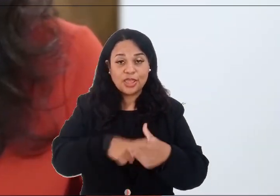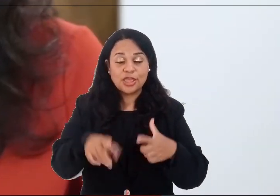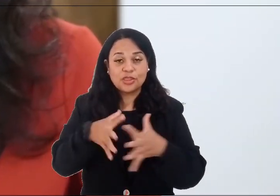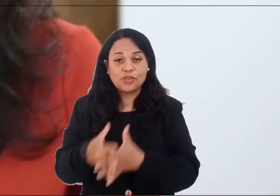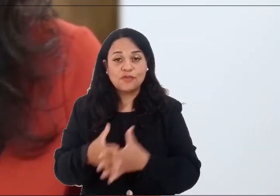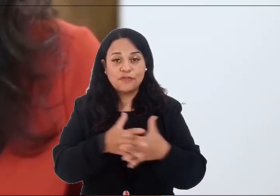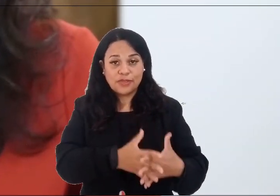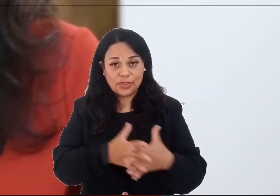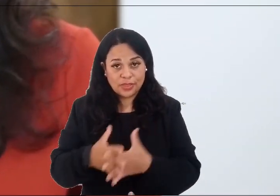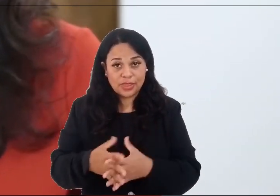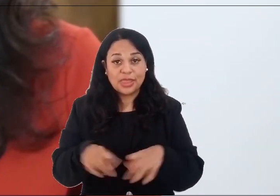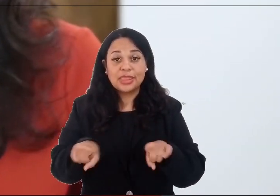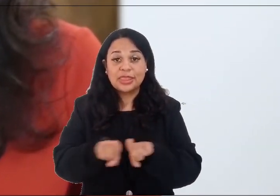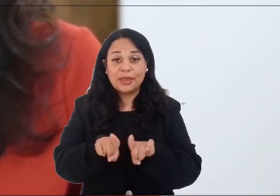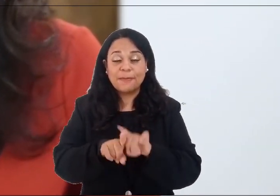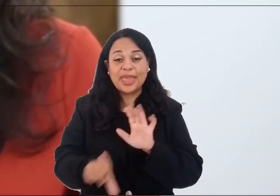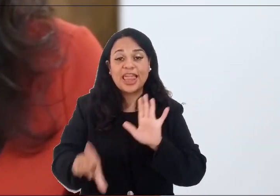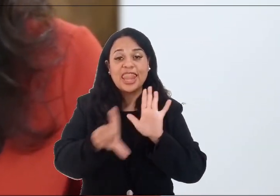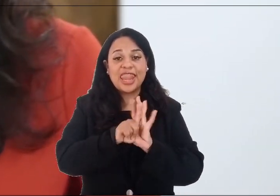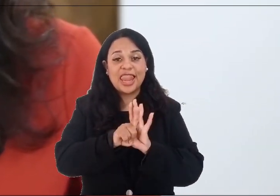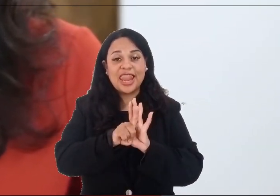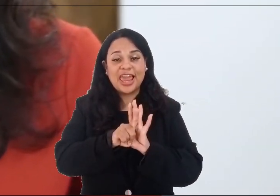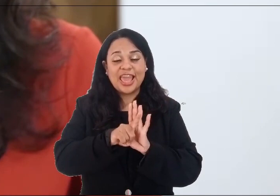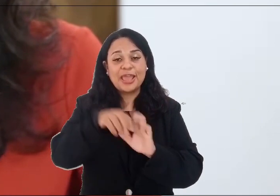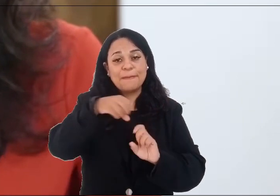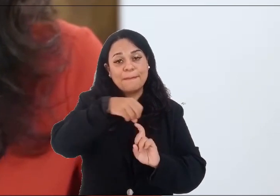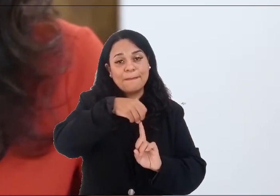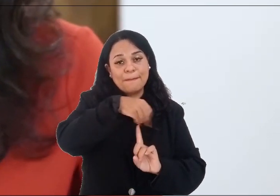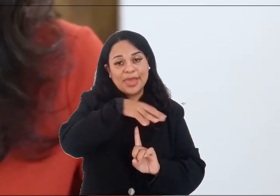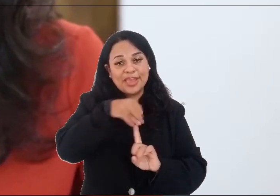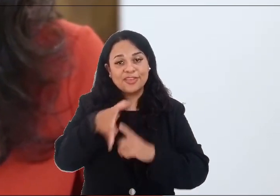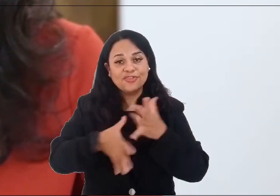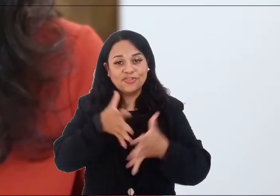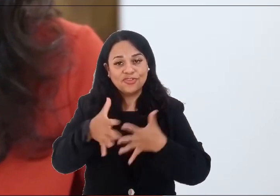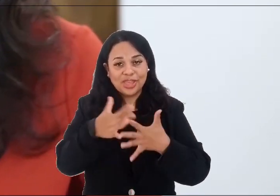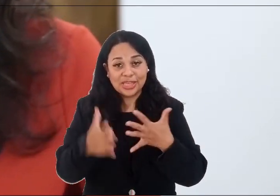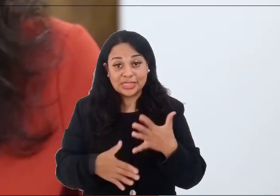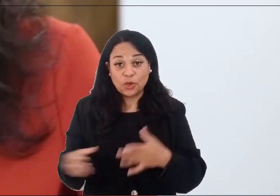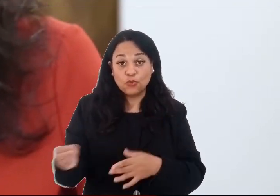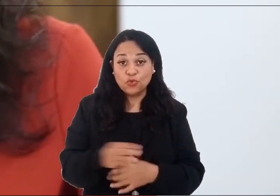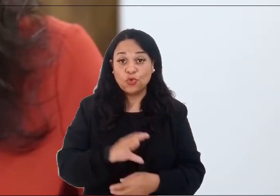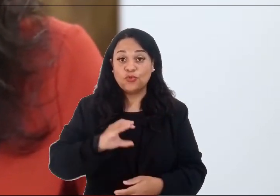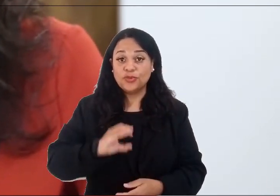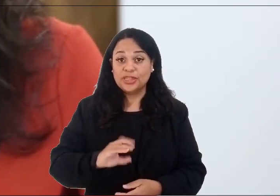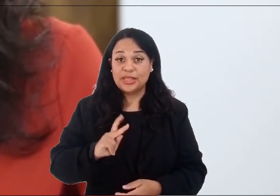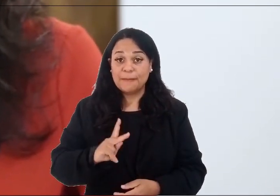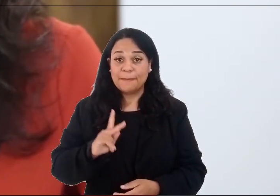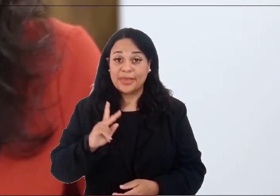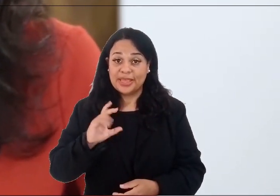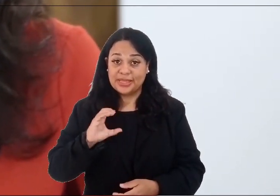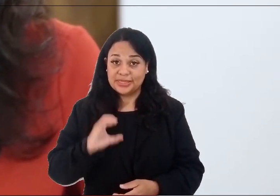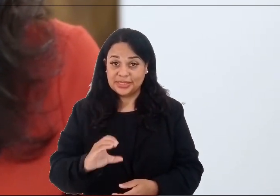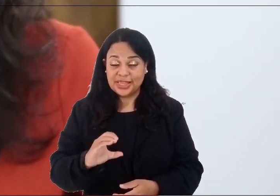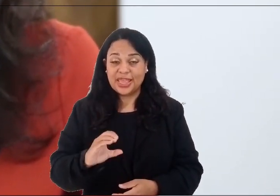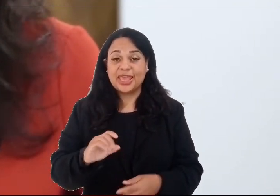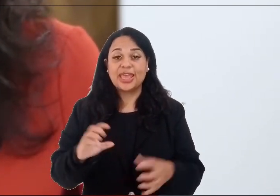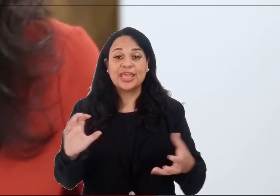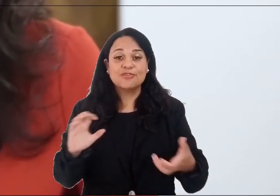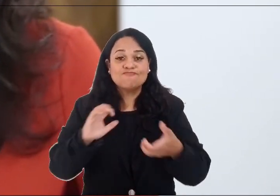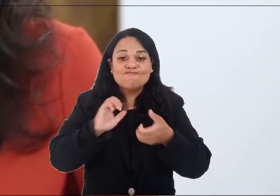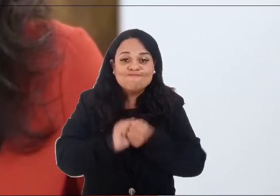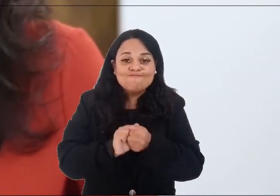Mais recentemente, vem a Lei de Mediação e o novo CPC, que consolidam as inovações trazidas pela Resolução